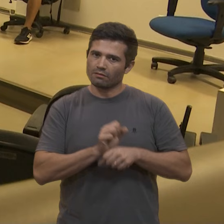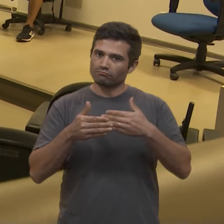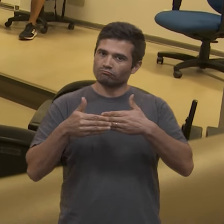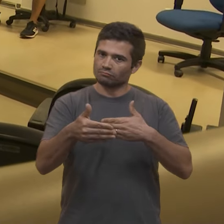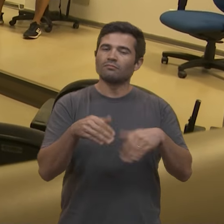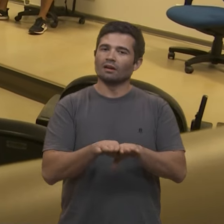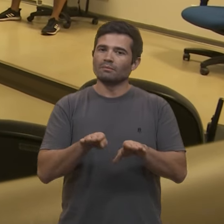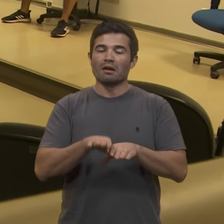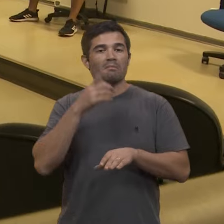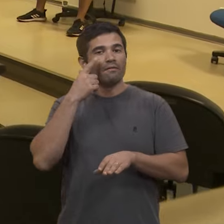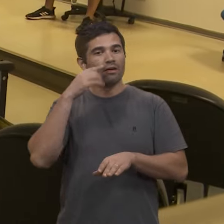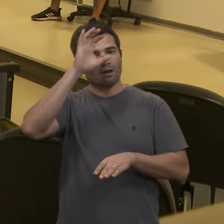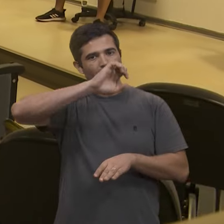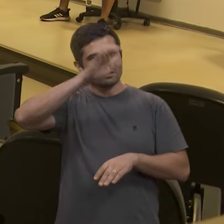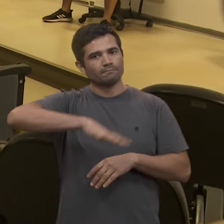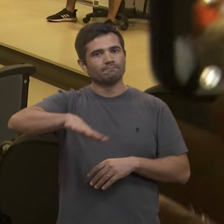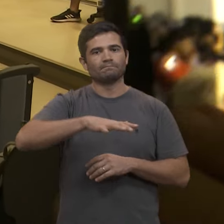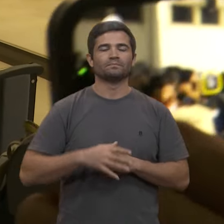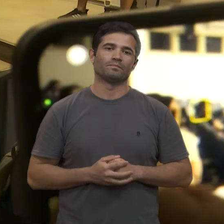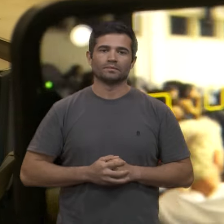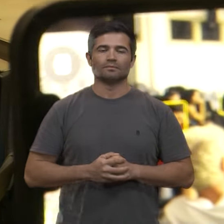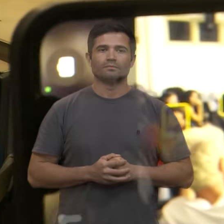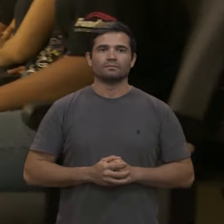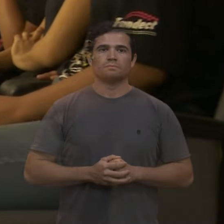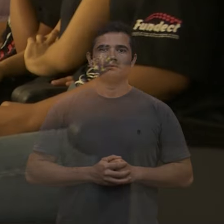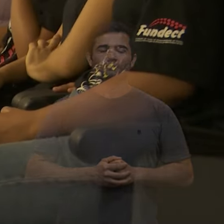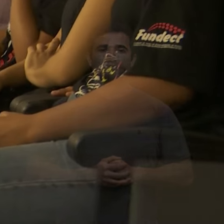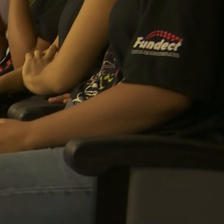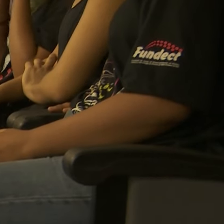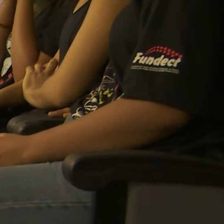estou esperando um espaço de troca mesmo, de aprendizado e tudo mais.